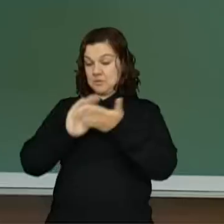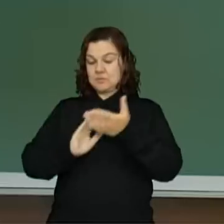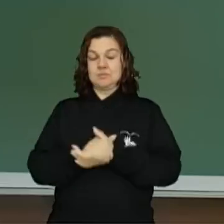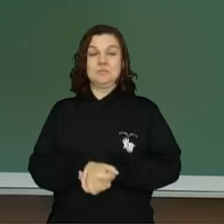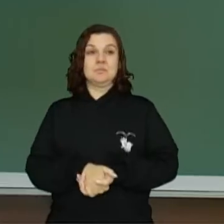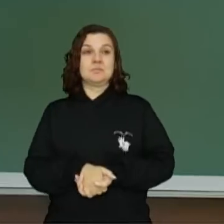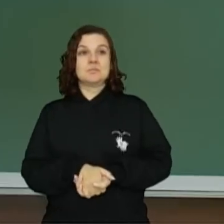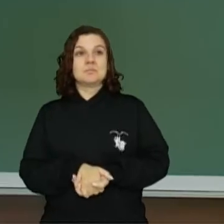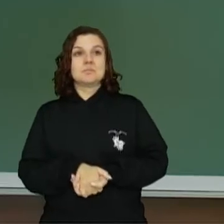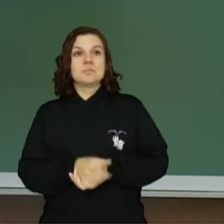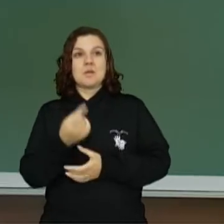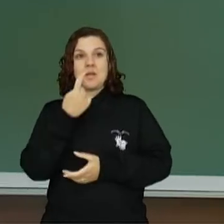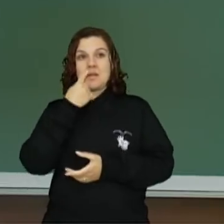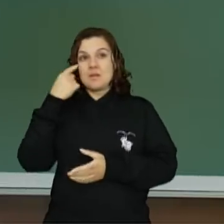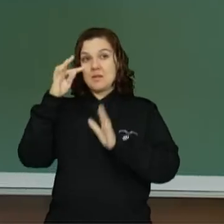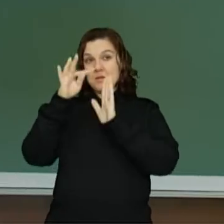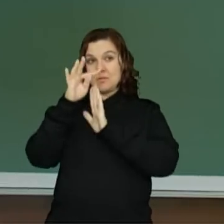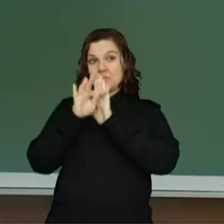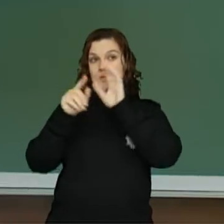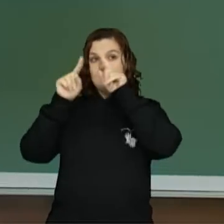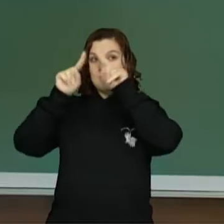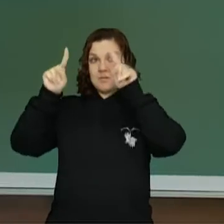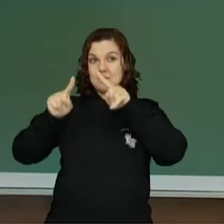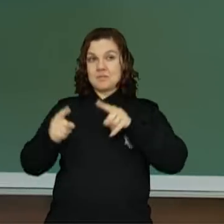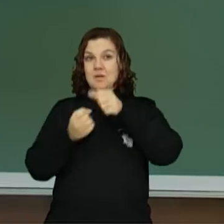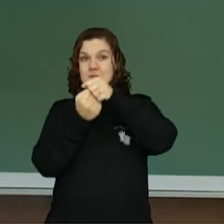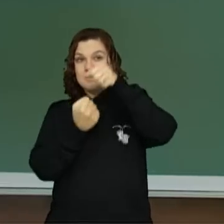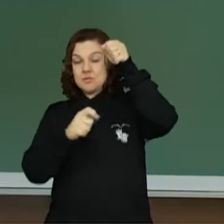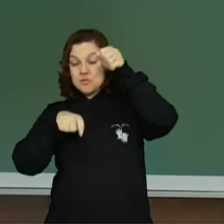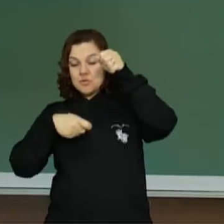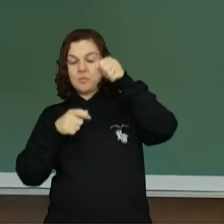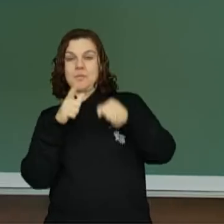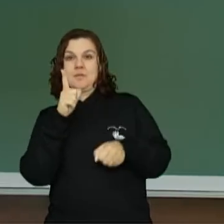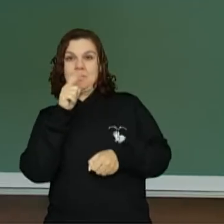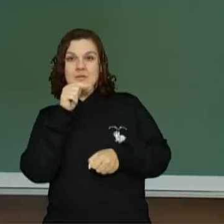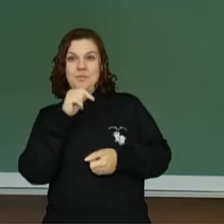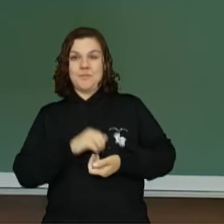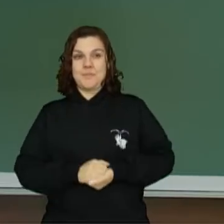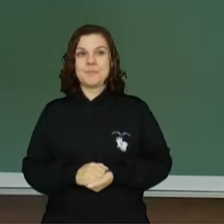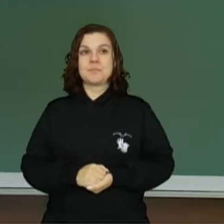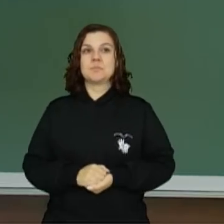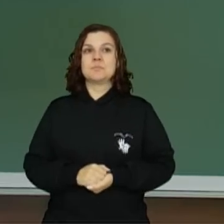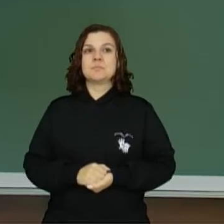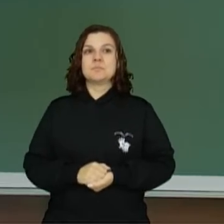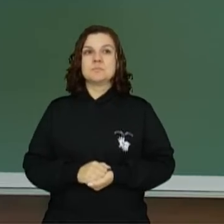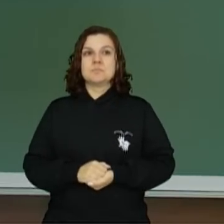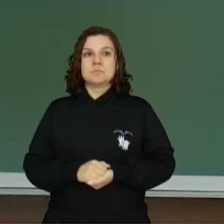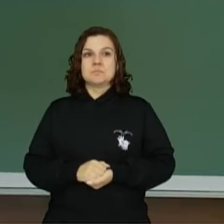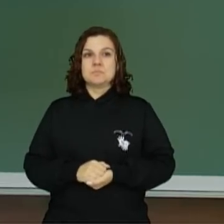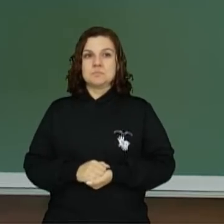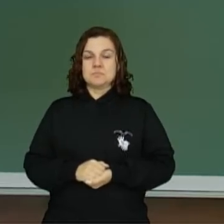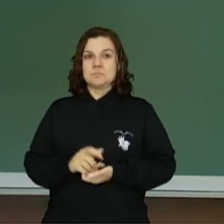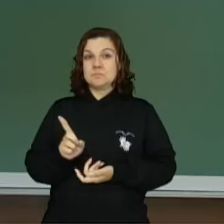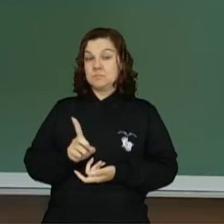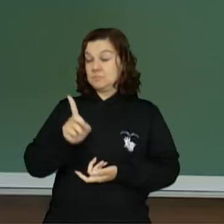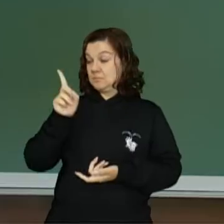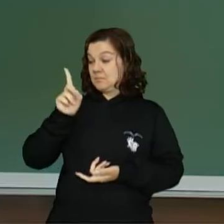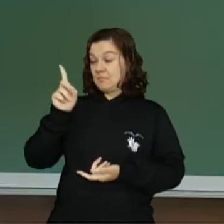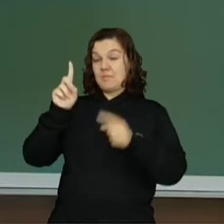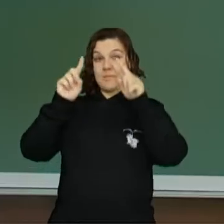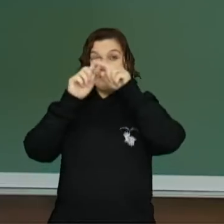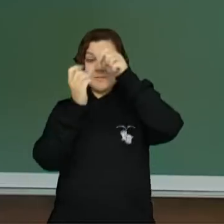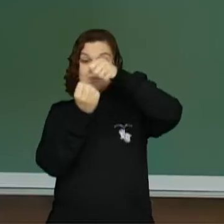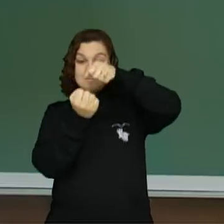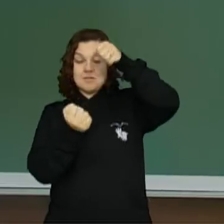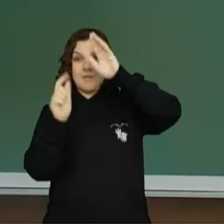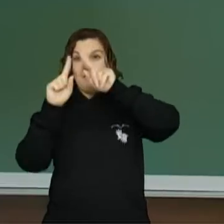atividade. Leia os textos que compõem esse cartaz sobre a água. Então, esse cartaz aqui,